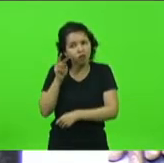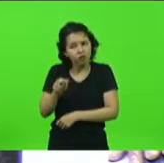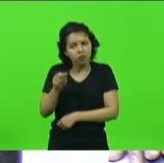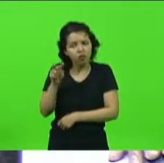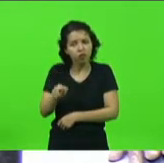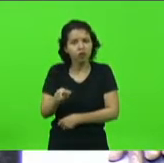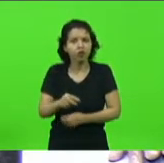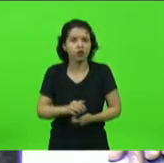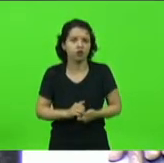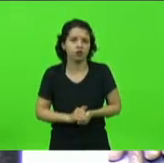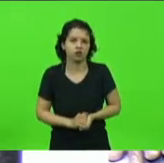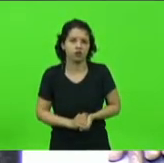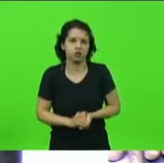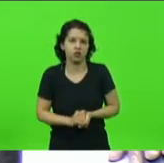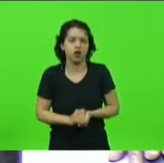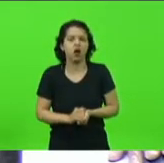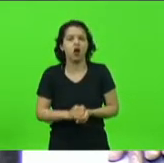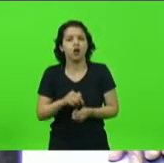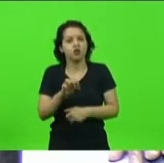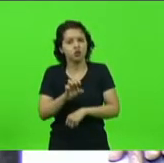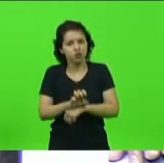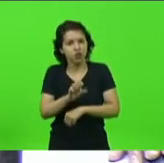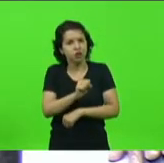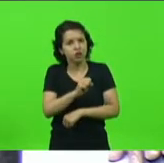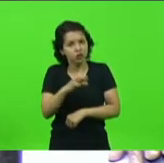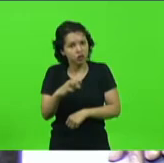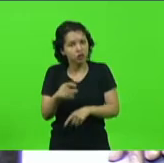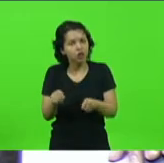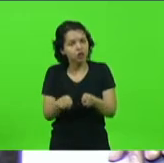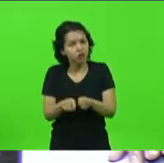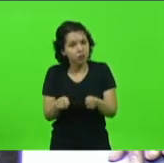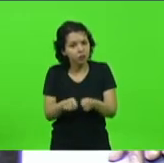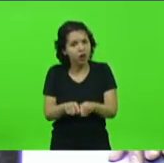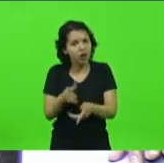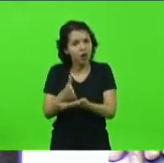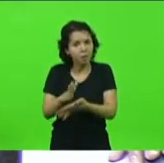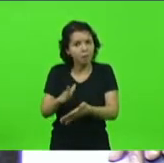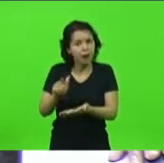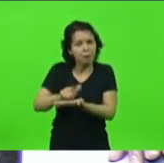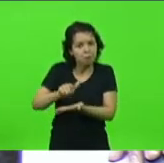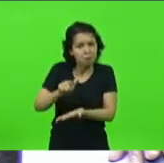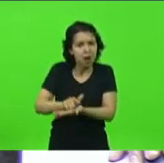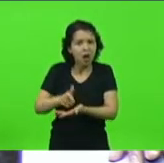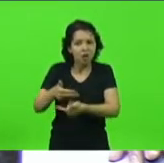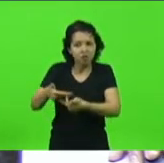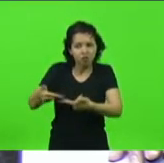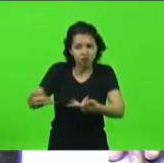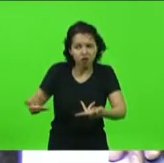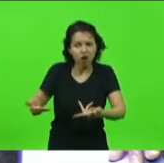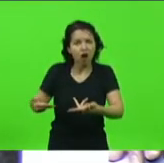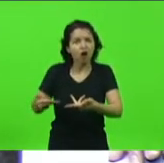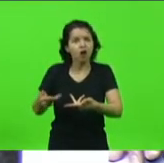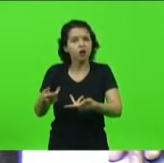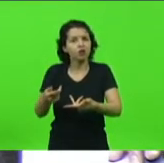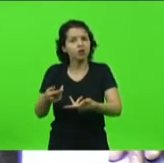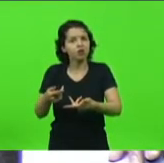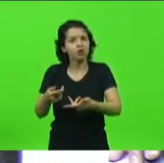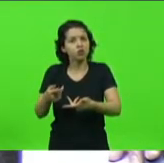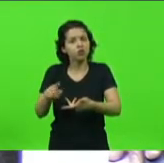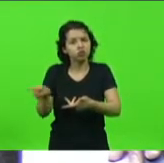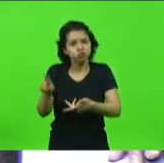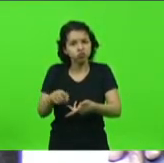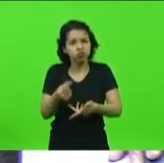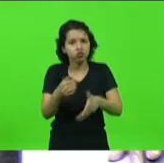O Estado de Santa Catarina é a mesma coisa, se eliminou o papel, se eliminou um monte de coisa, a gente está colocando dinheiro em caixa, está em casa todo